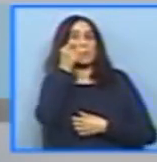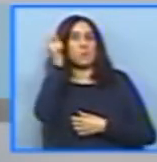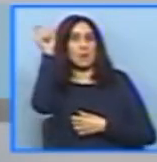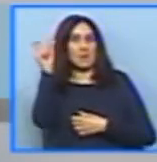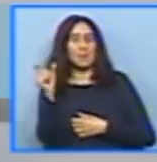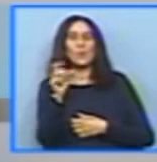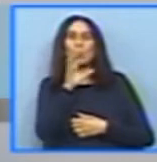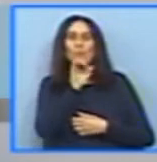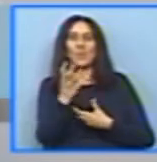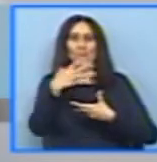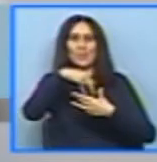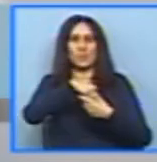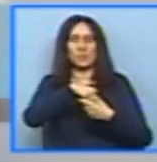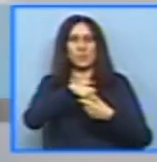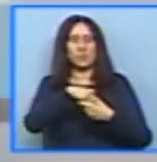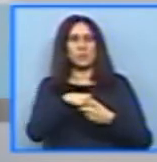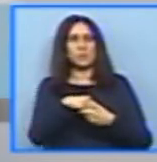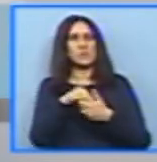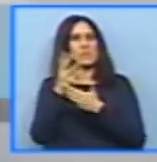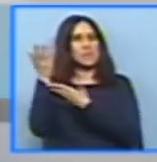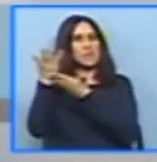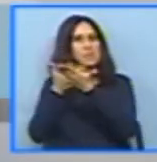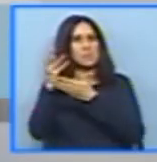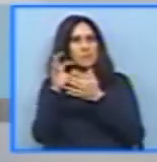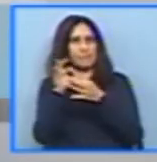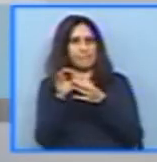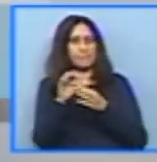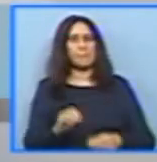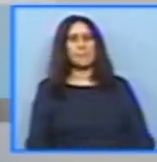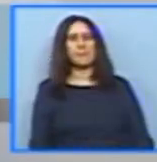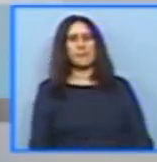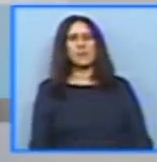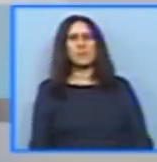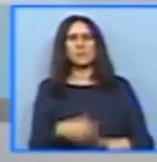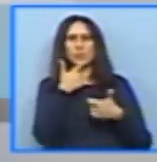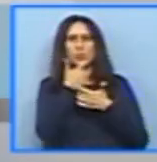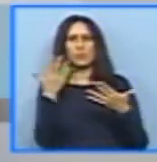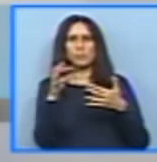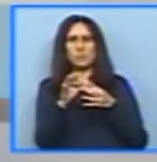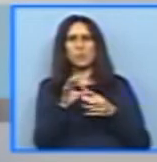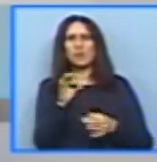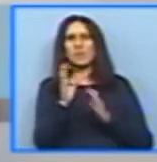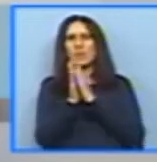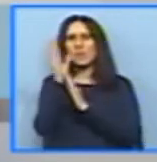no Filho, nesta dimensão de relação. E depois, tudo isto tem a ver, Deus enviou o seu